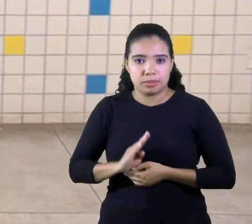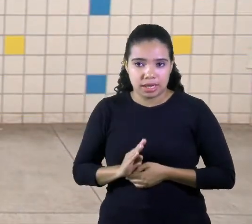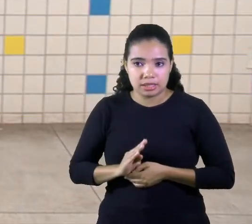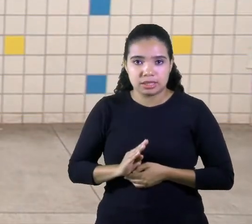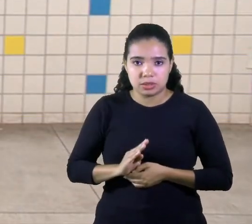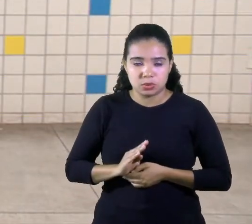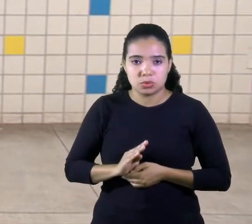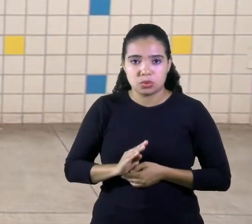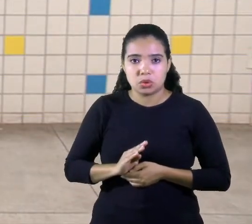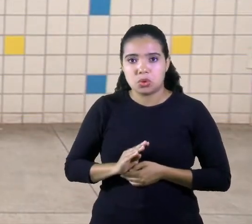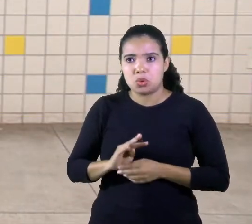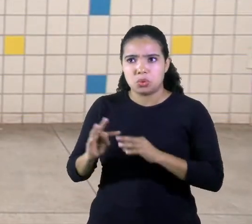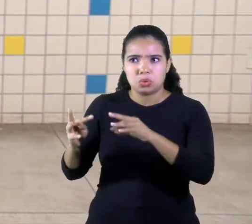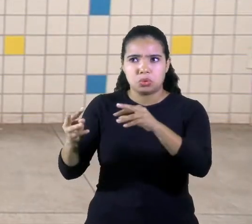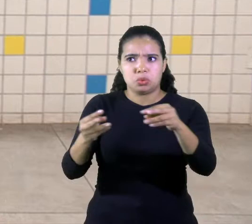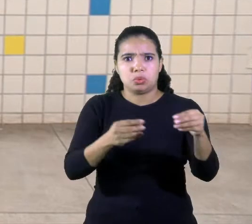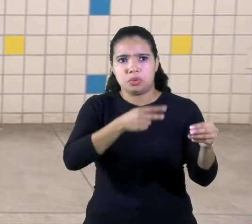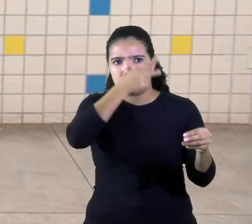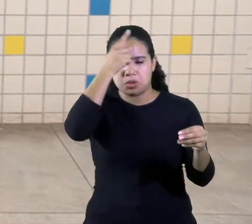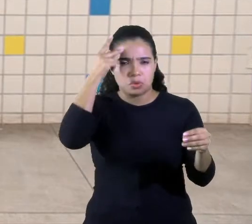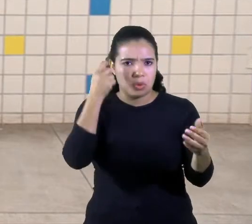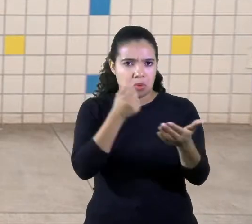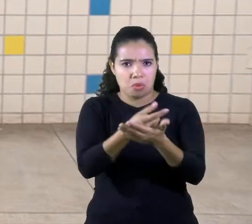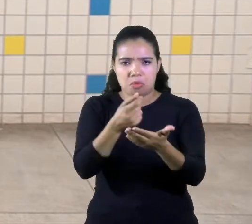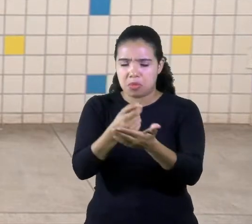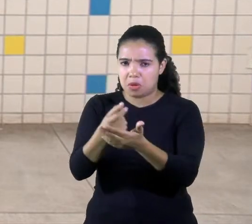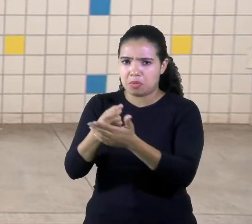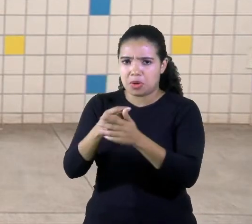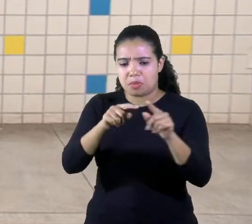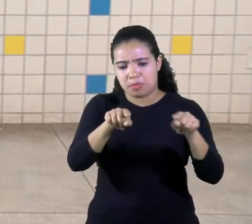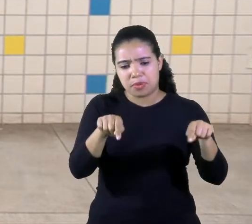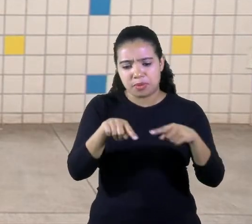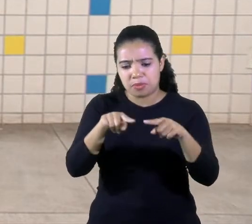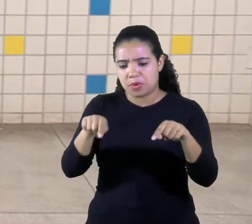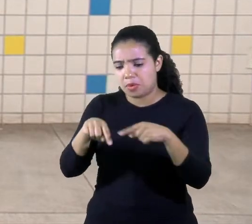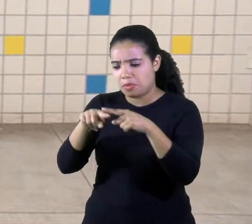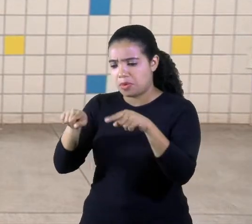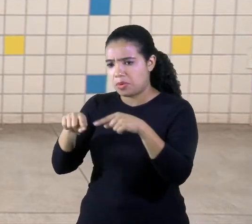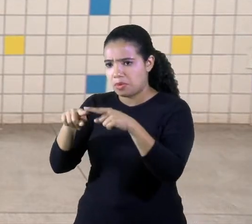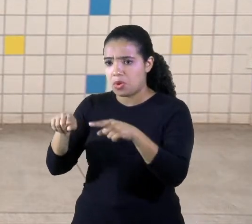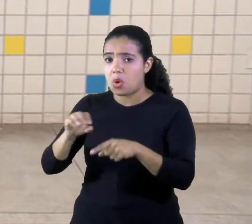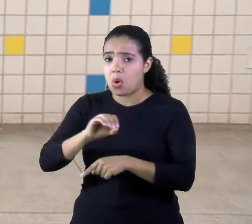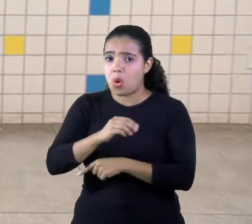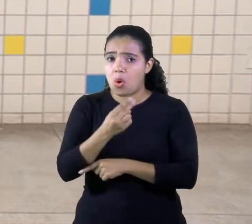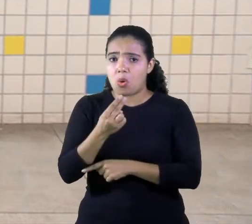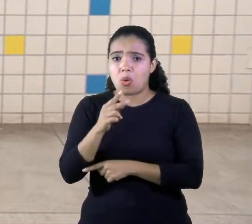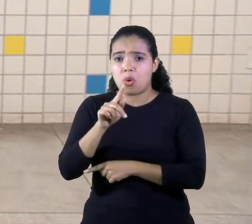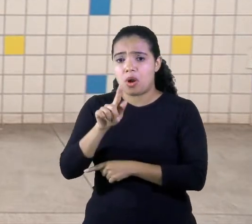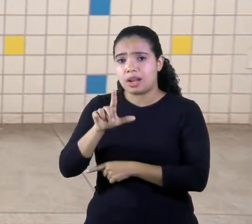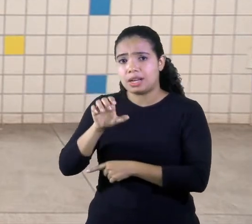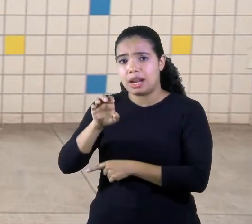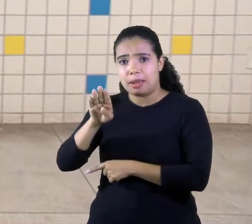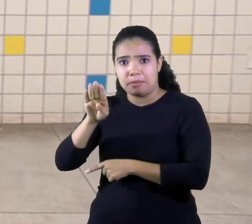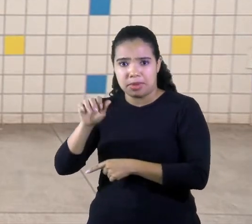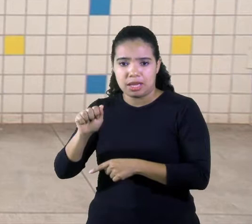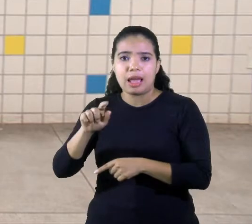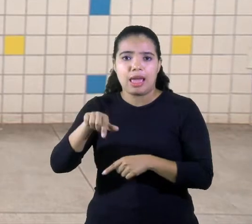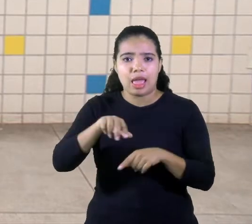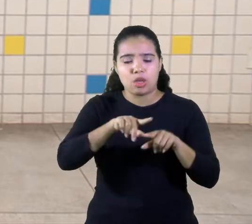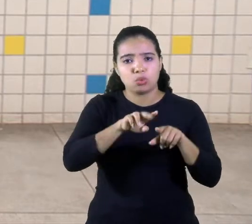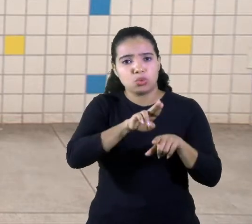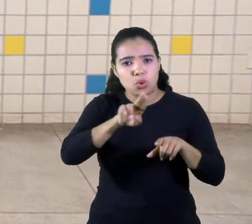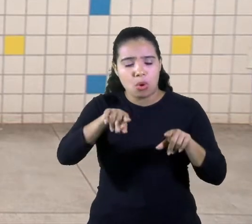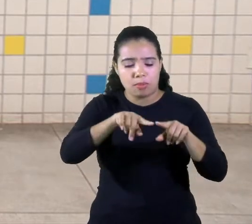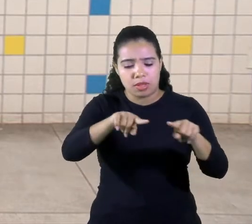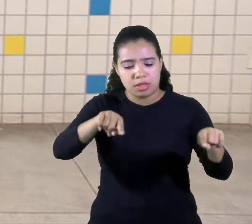nem todas as pessoas poderiam comprar um lote de terra ou uma gleba. Nós chamamos de gleba porque é um pedaço, um lote de terra,